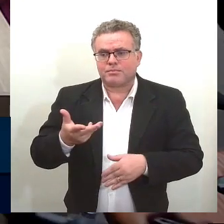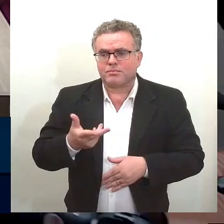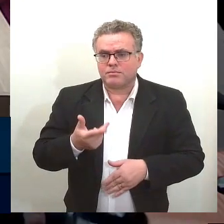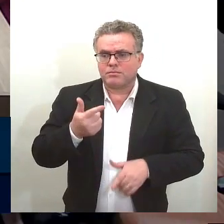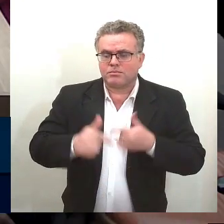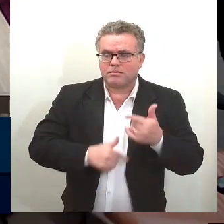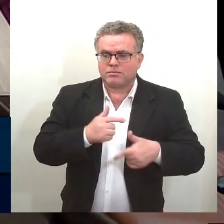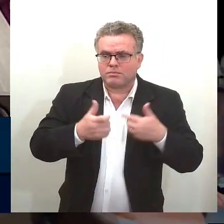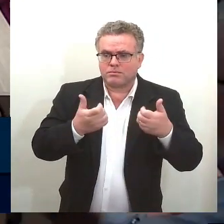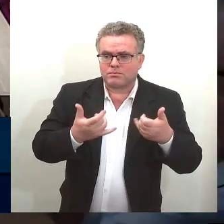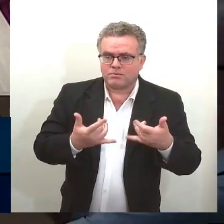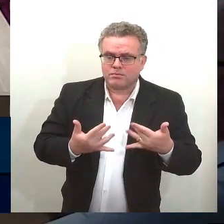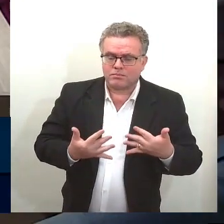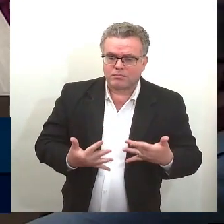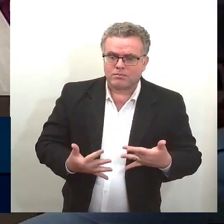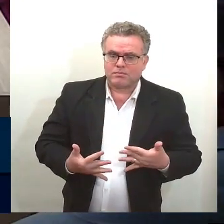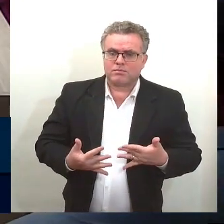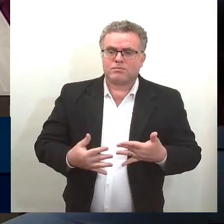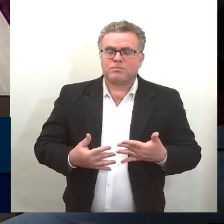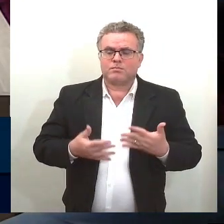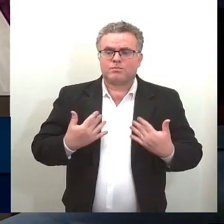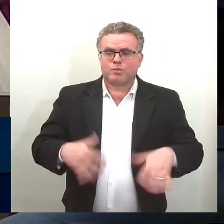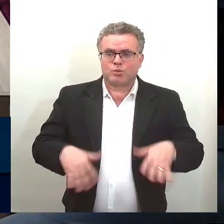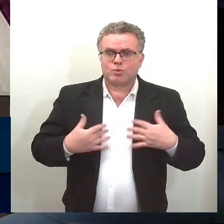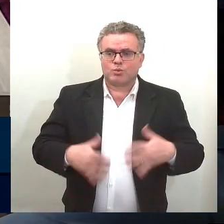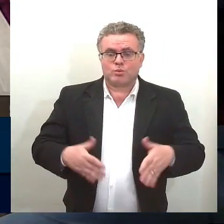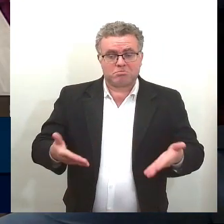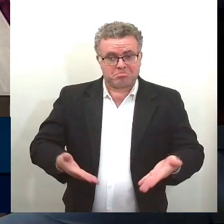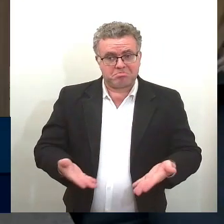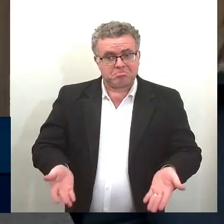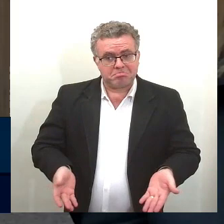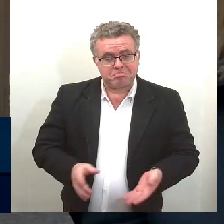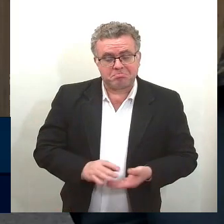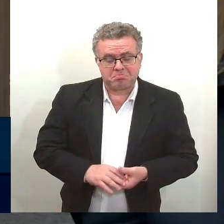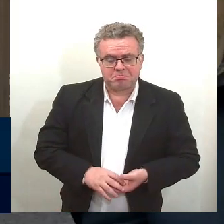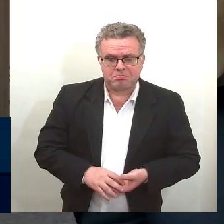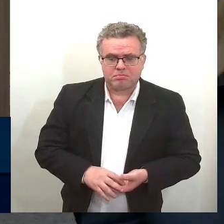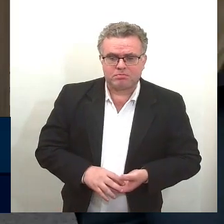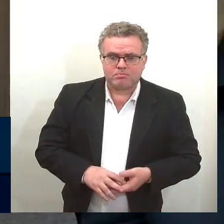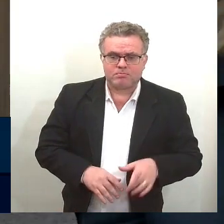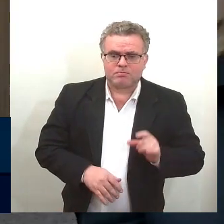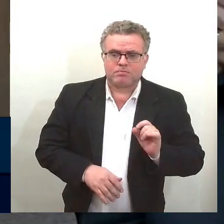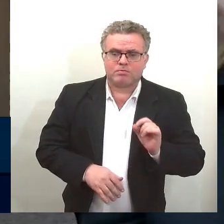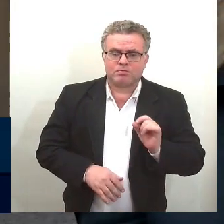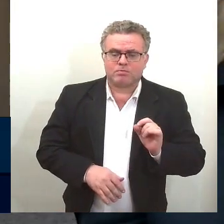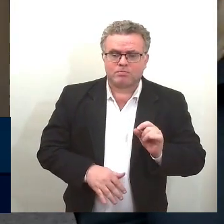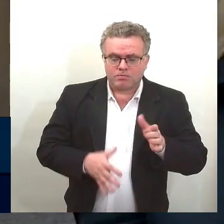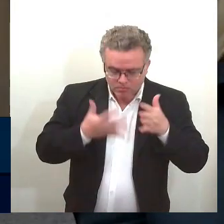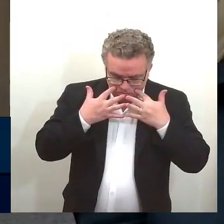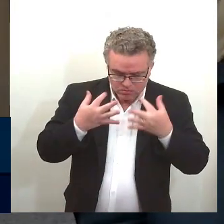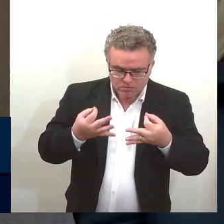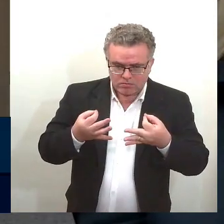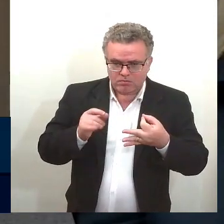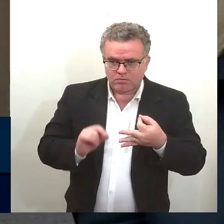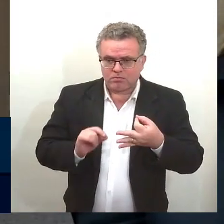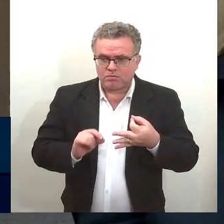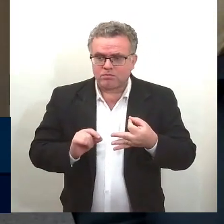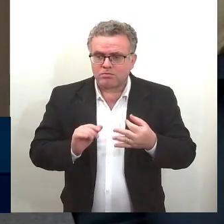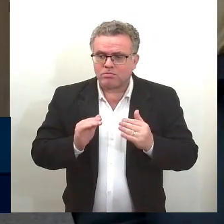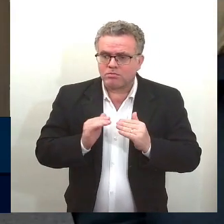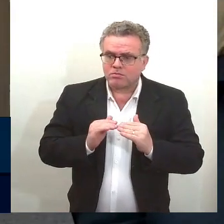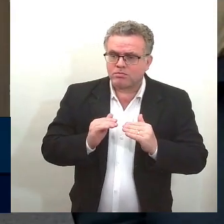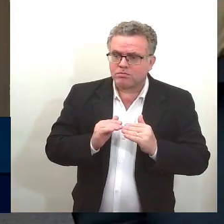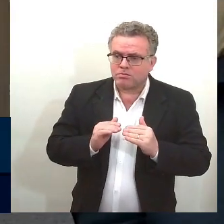também pela explanação. Mas um fato, secretária, me chamou a atenção com relação ao ITCMD, que